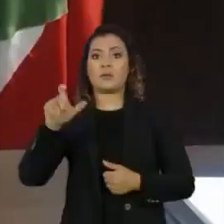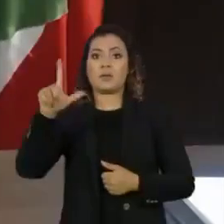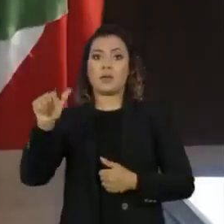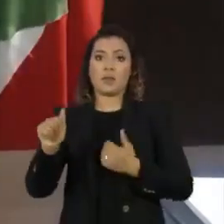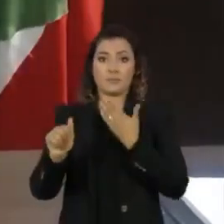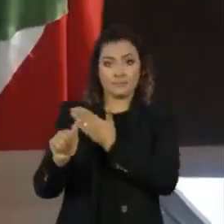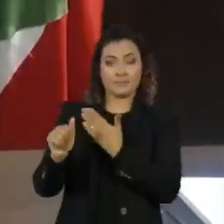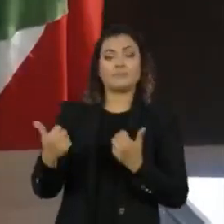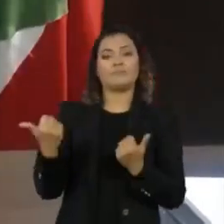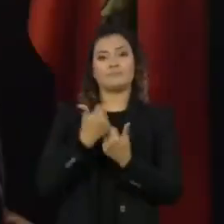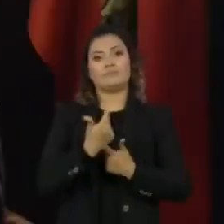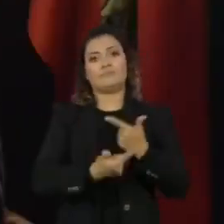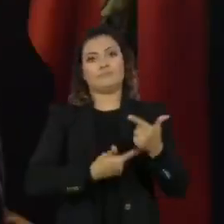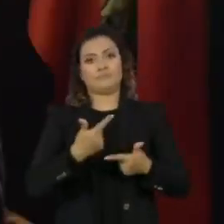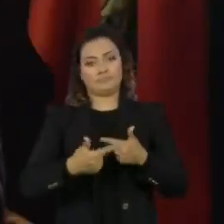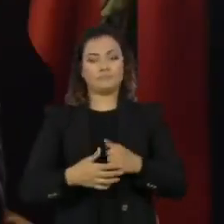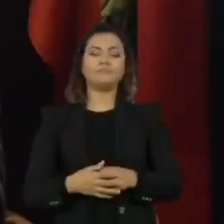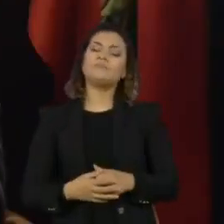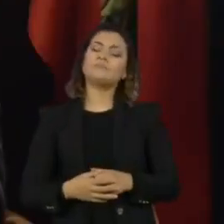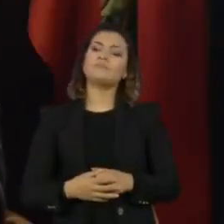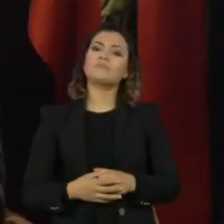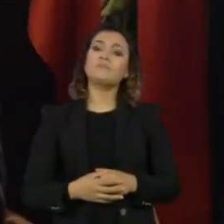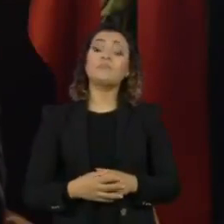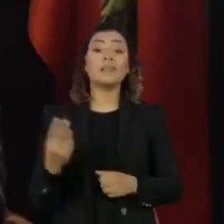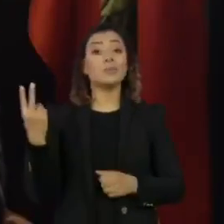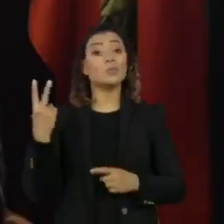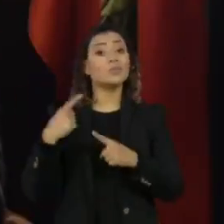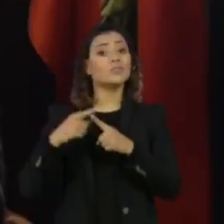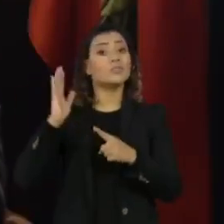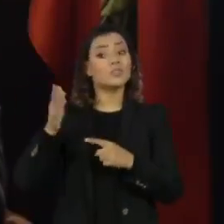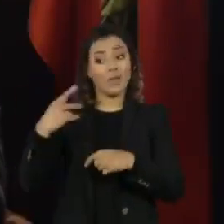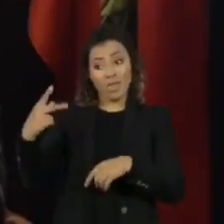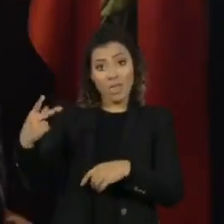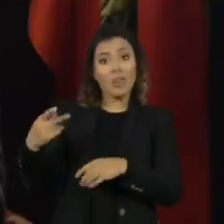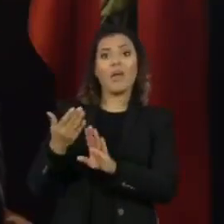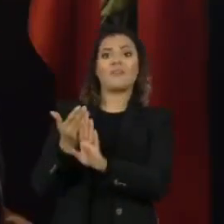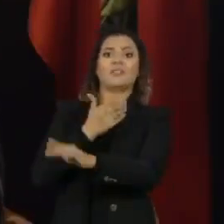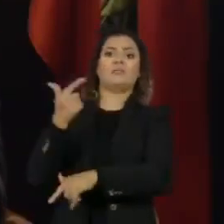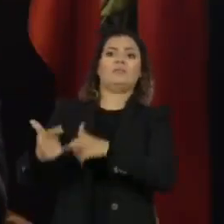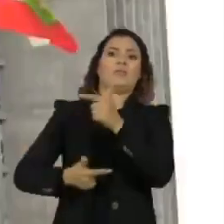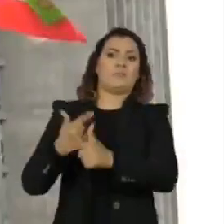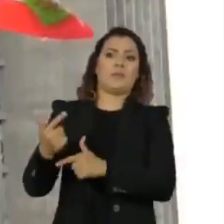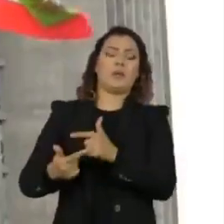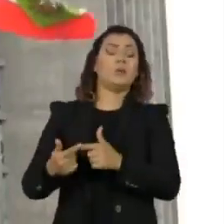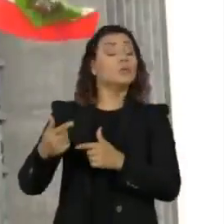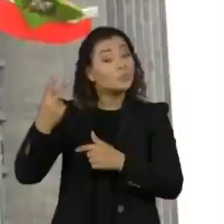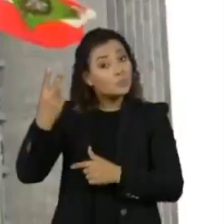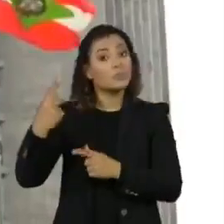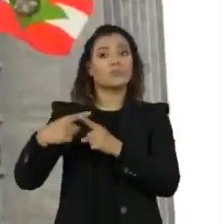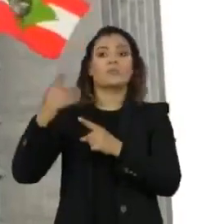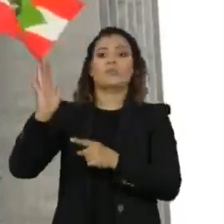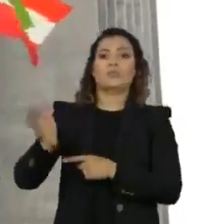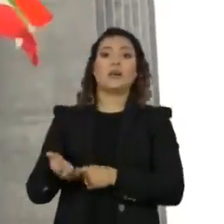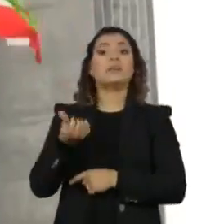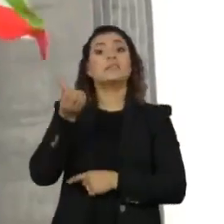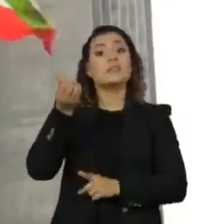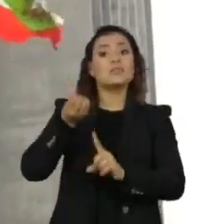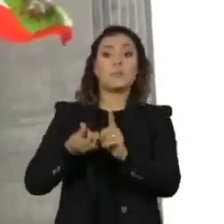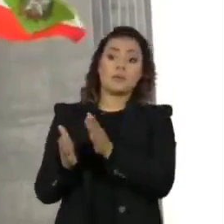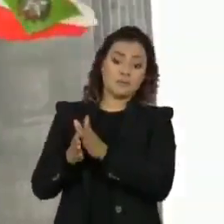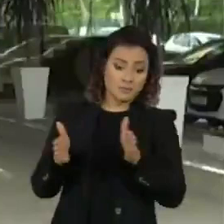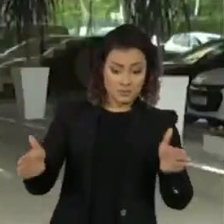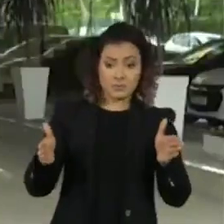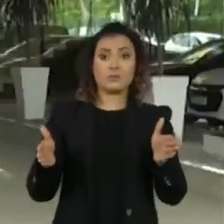Rainer passou a comandar o estado. Essa é a segunda vez que o chefe do executivo catarinense vira réu em apenas